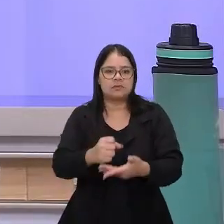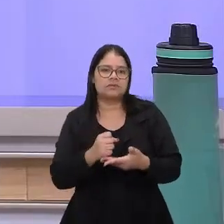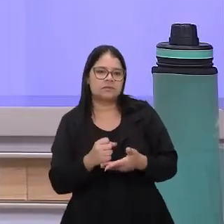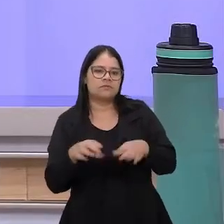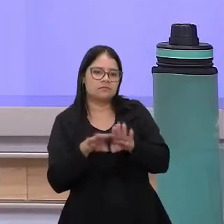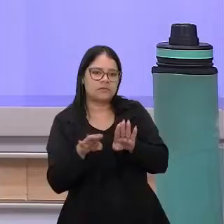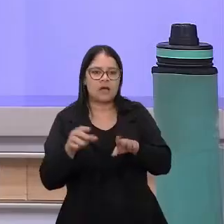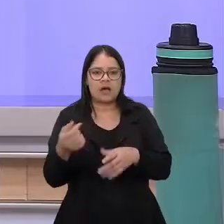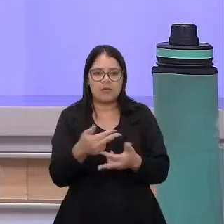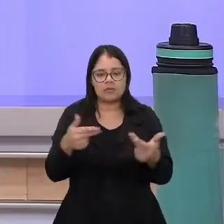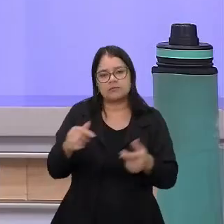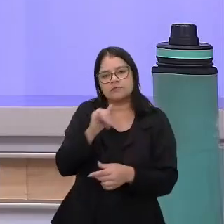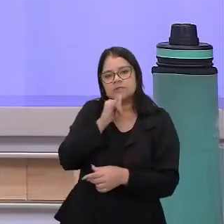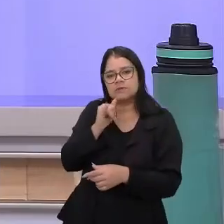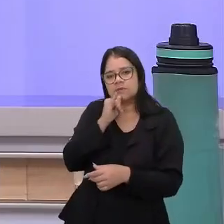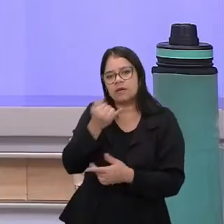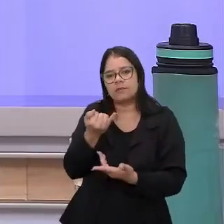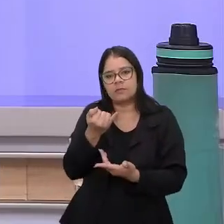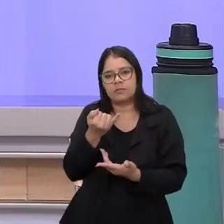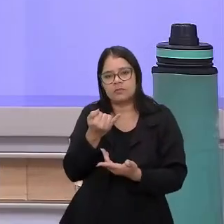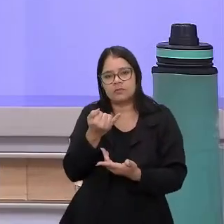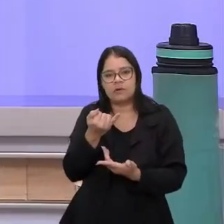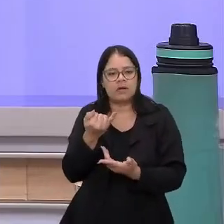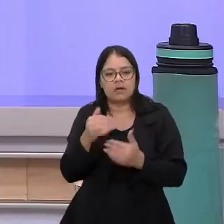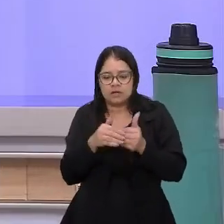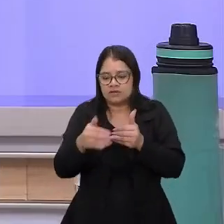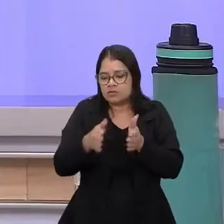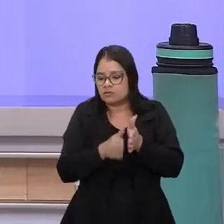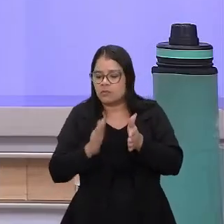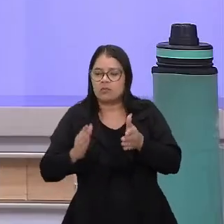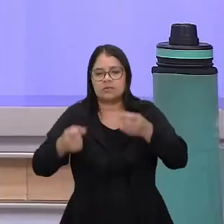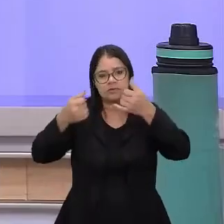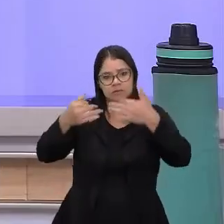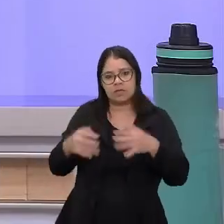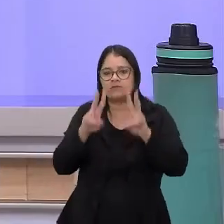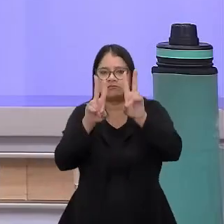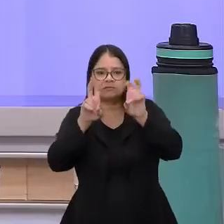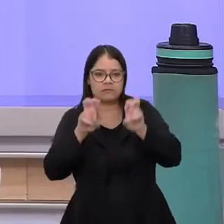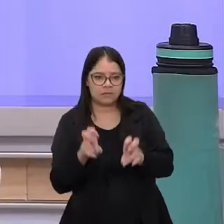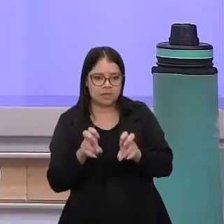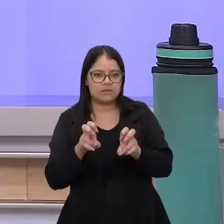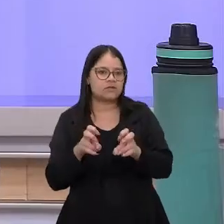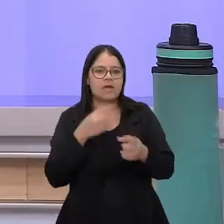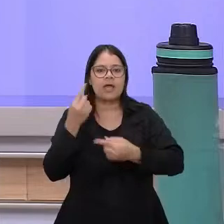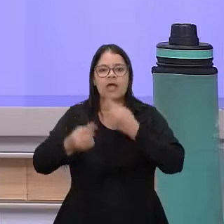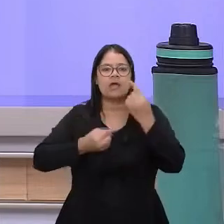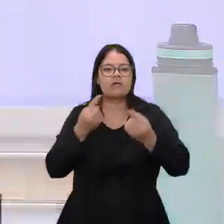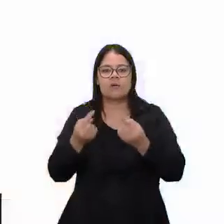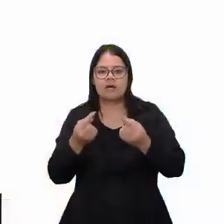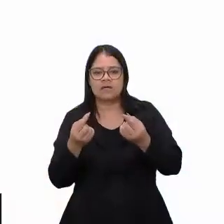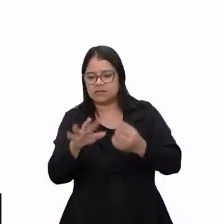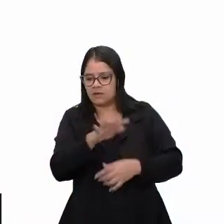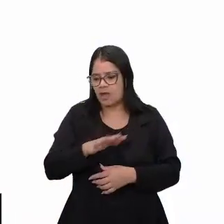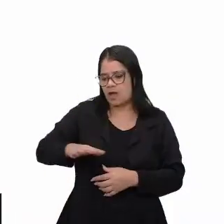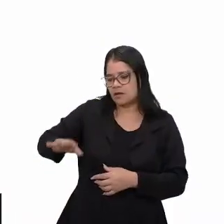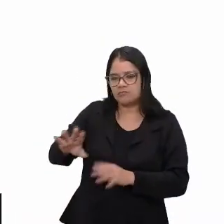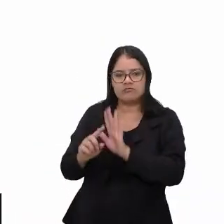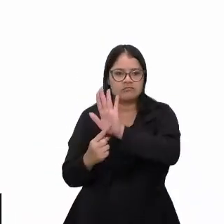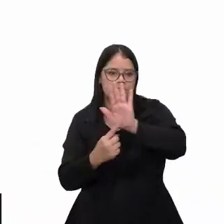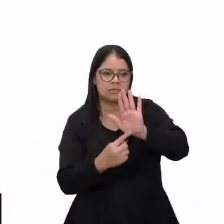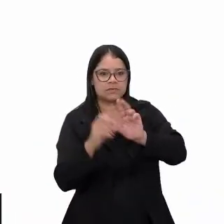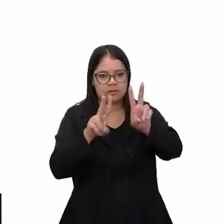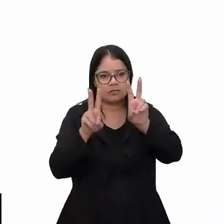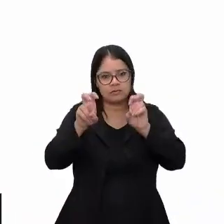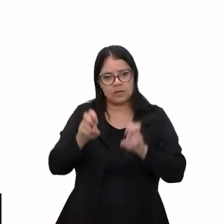aqui alguns exemplos, né, de escopo, falando sobre essa temática, em quais áreas vão aparecer esse